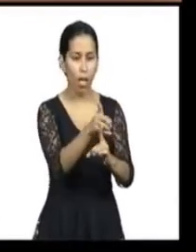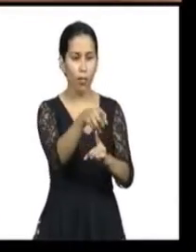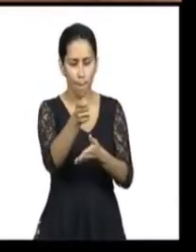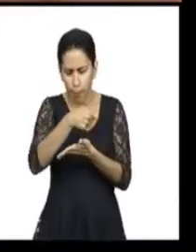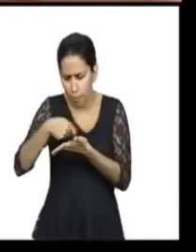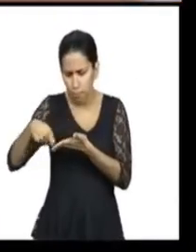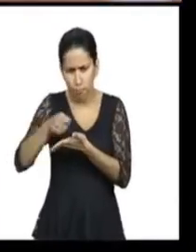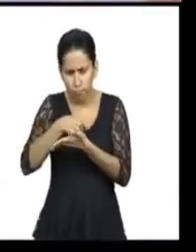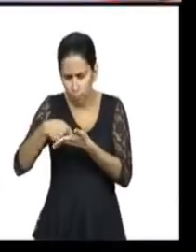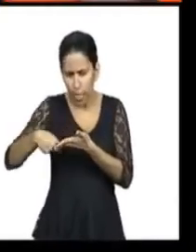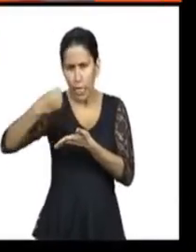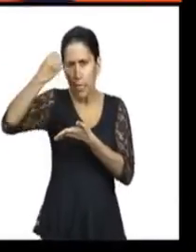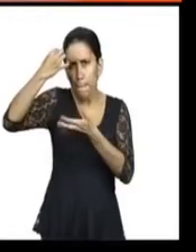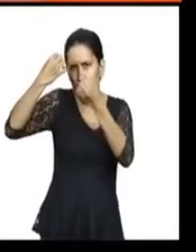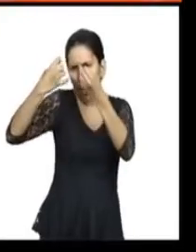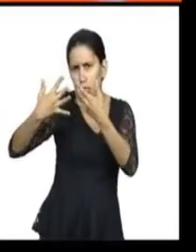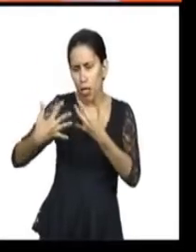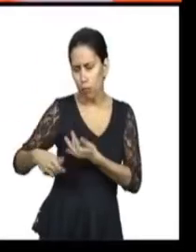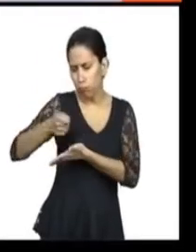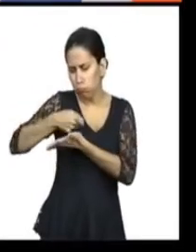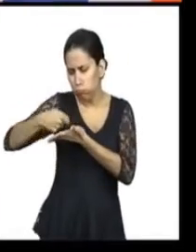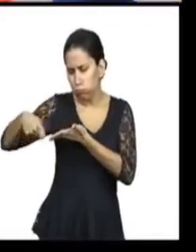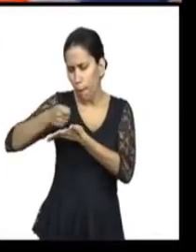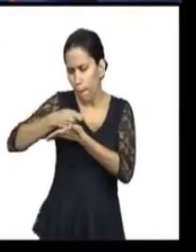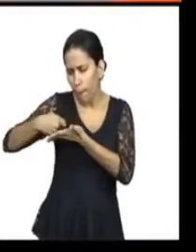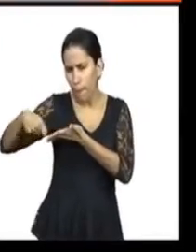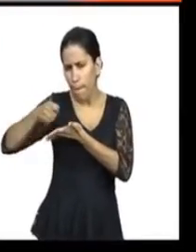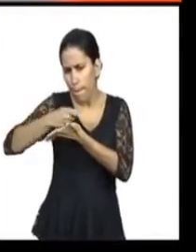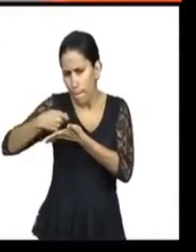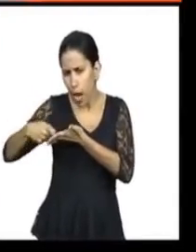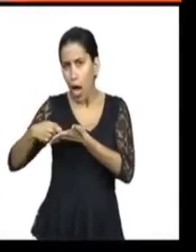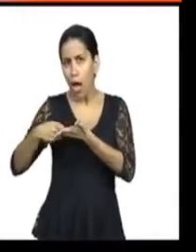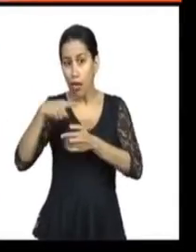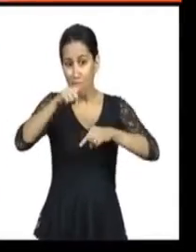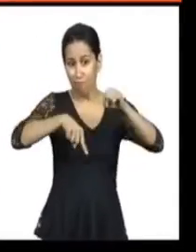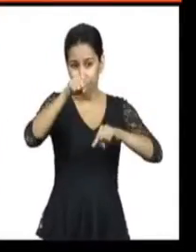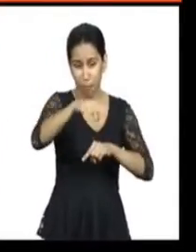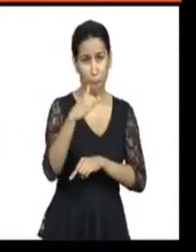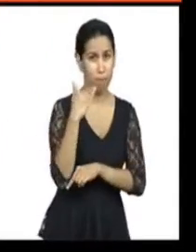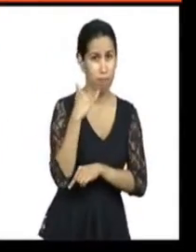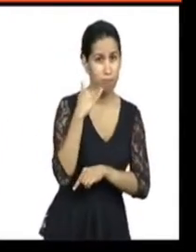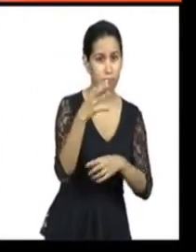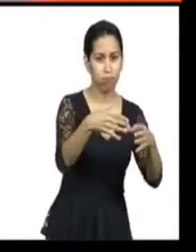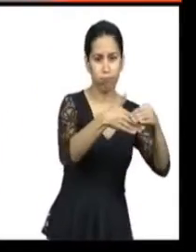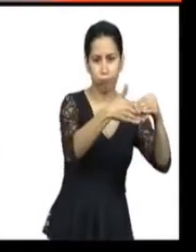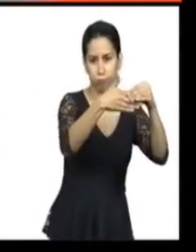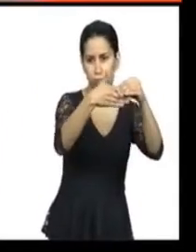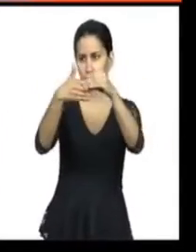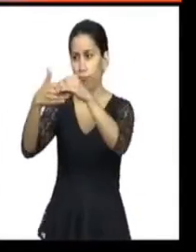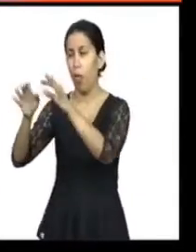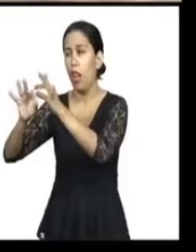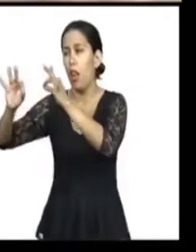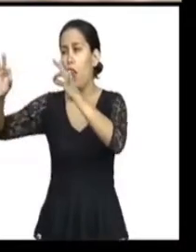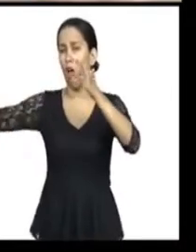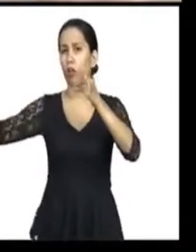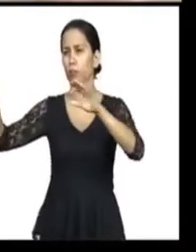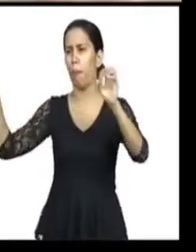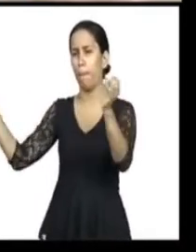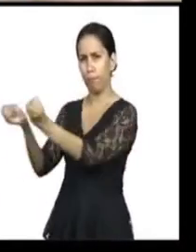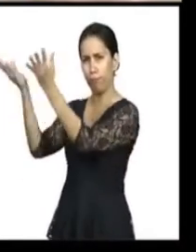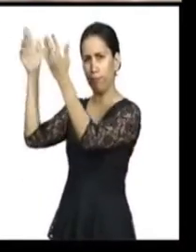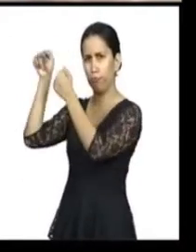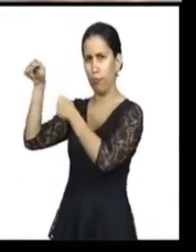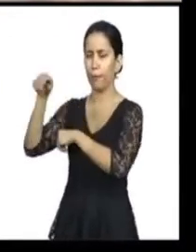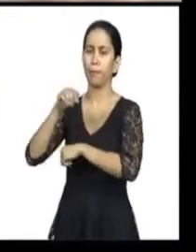de fogo e os restos de explosivos ou detonadores devem ser removidos e destruídos. Bom,